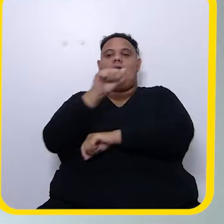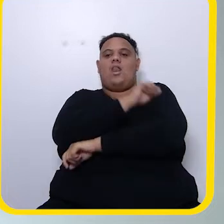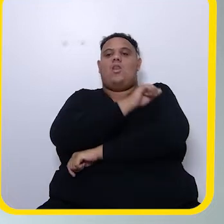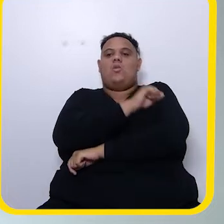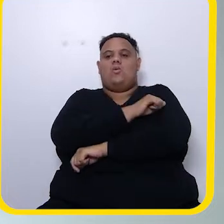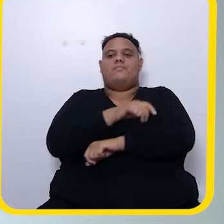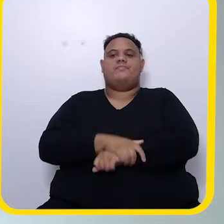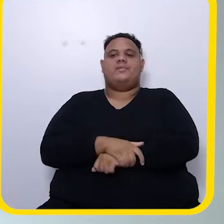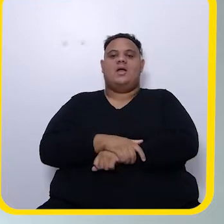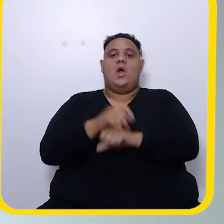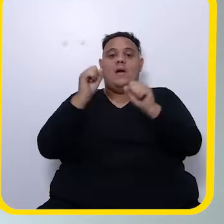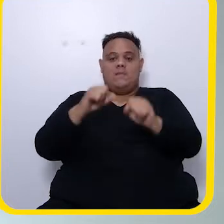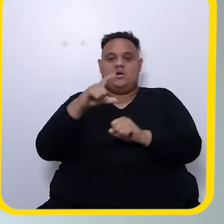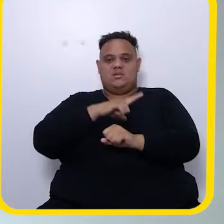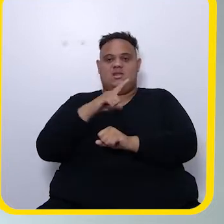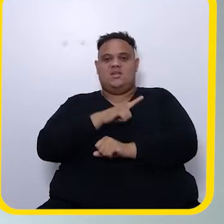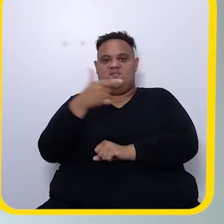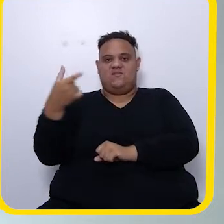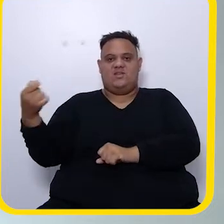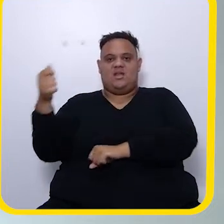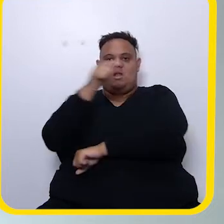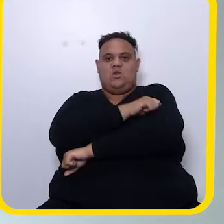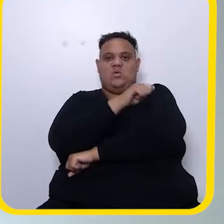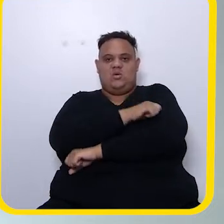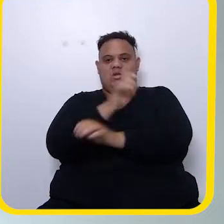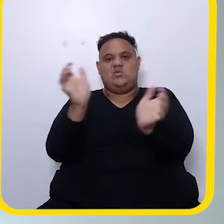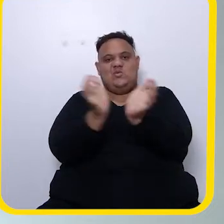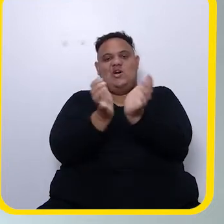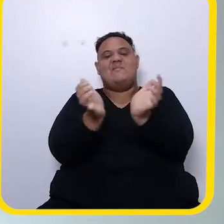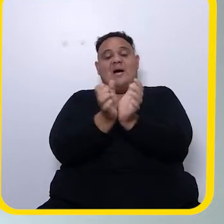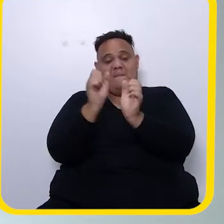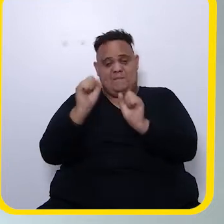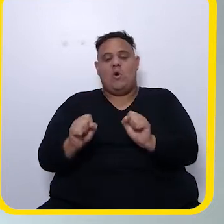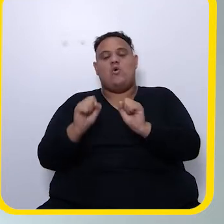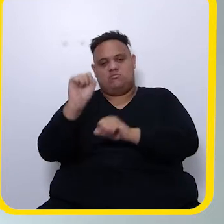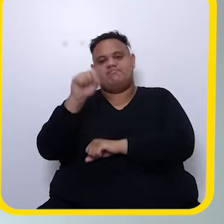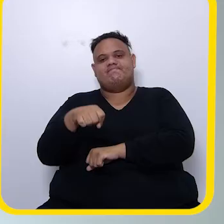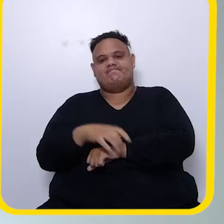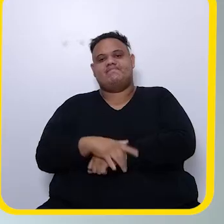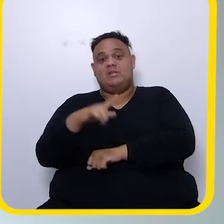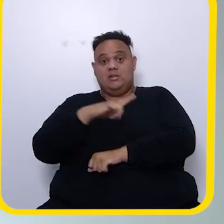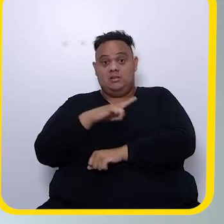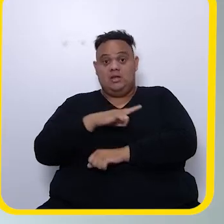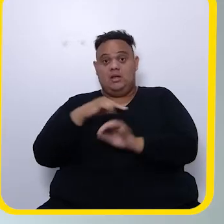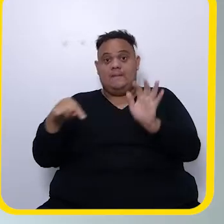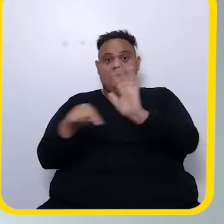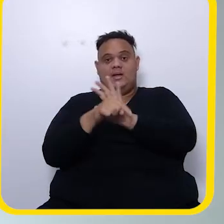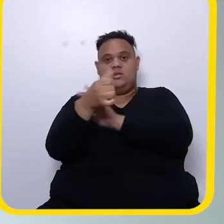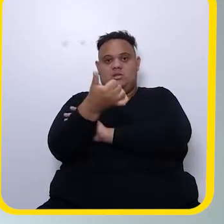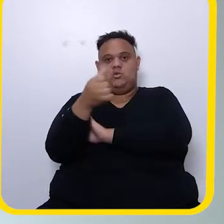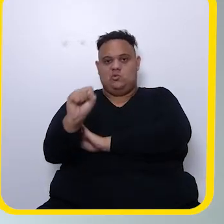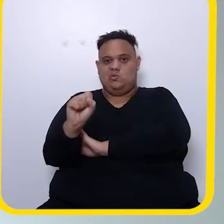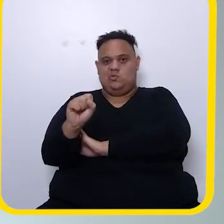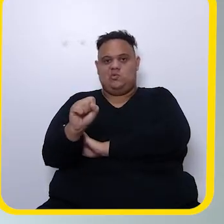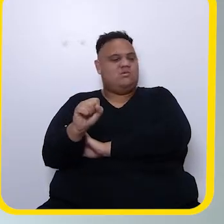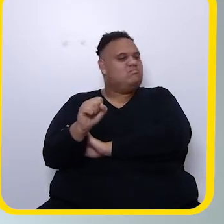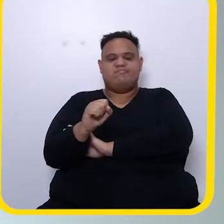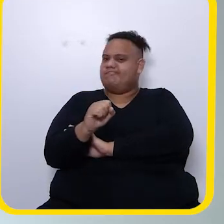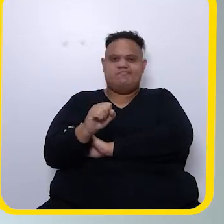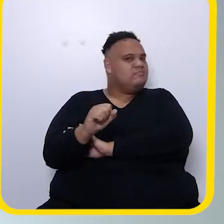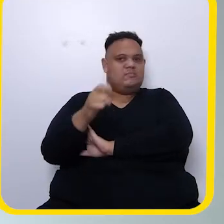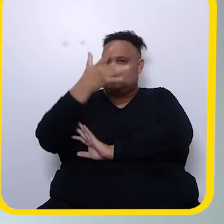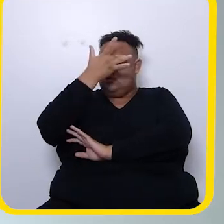alunos. Posso ter 20 alunos nessa turma? Posso. Posso ter menos 18? Não,